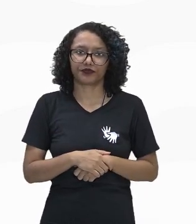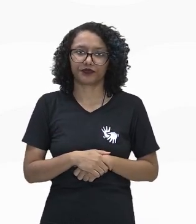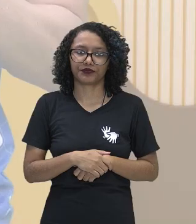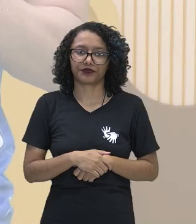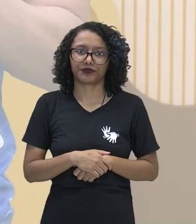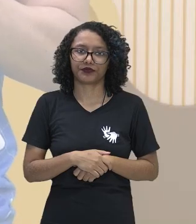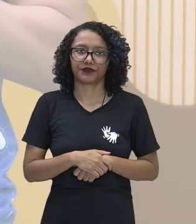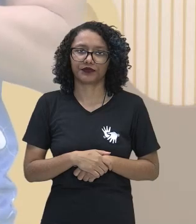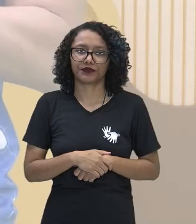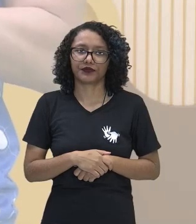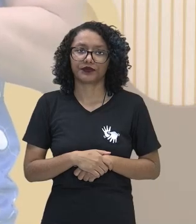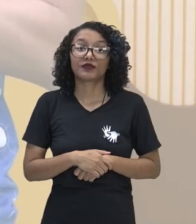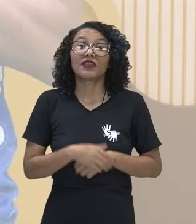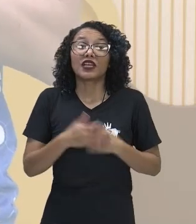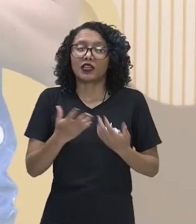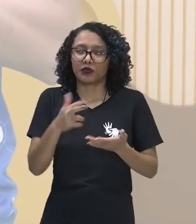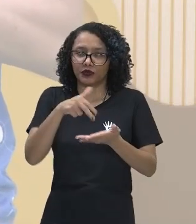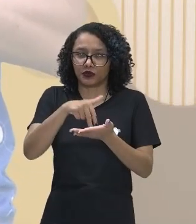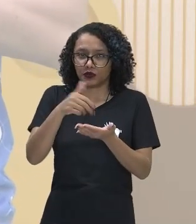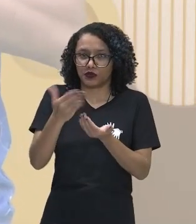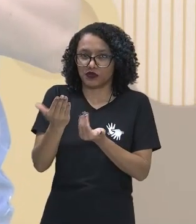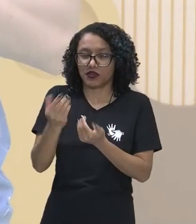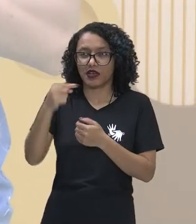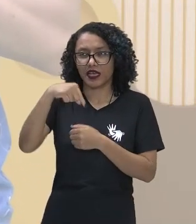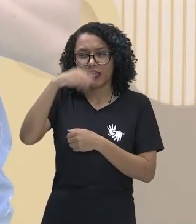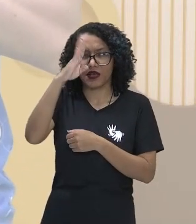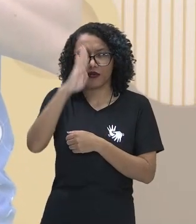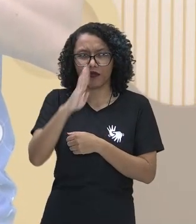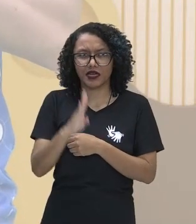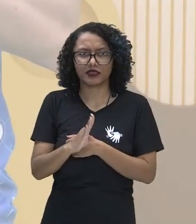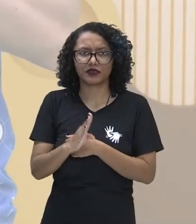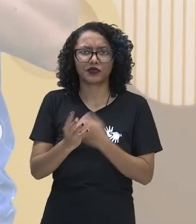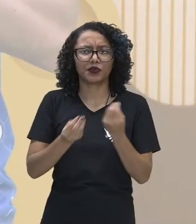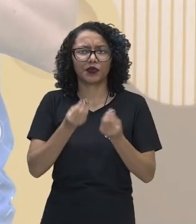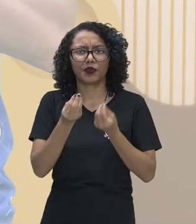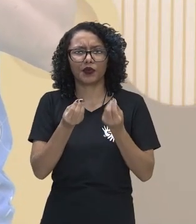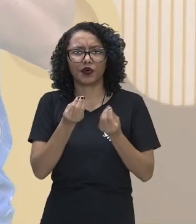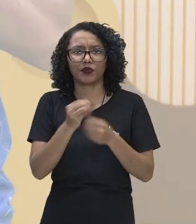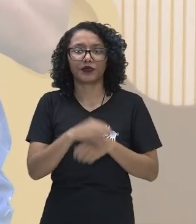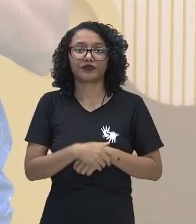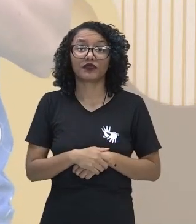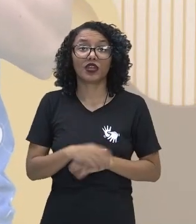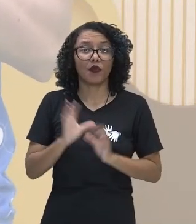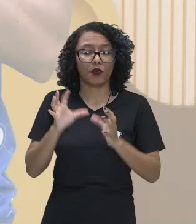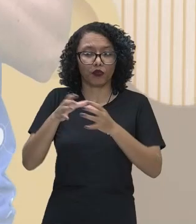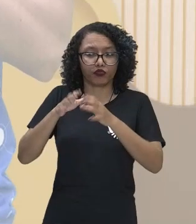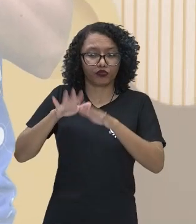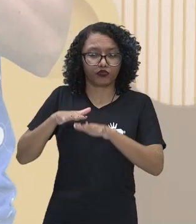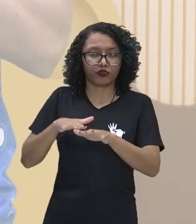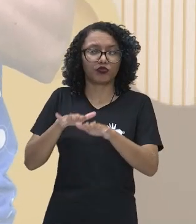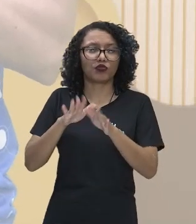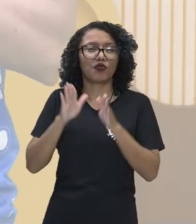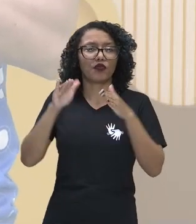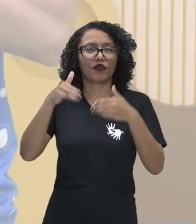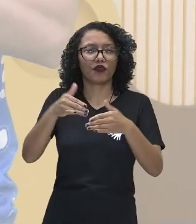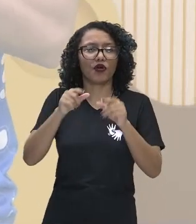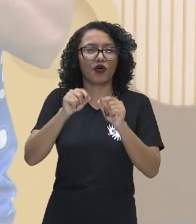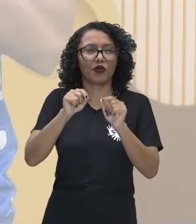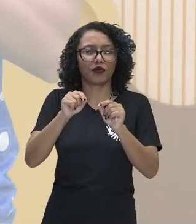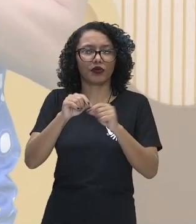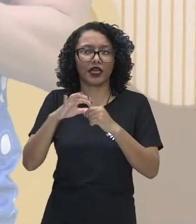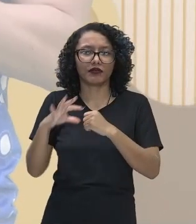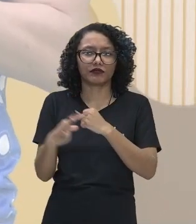protagonismo juvenil aqui no Brasil, ele é um movimento que busca ali fortalecer a voz e